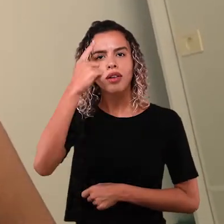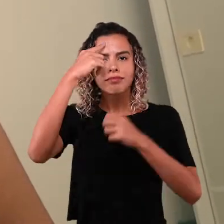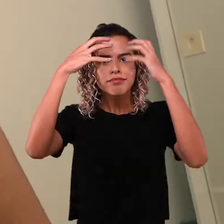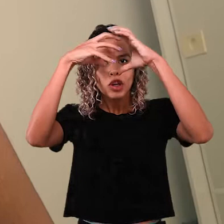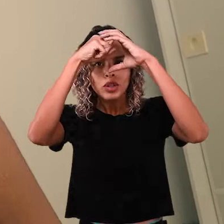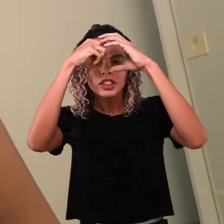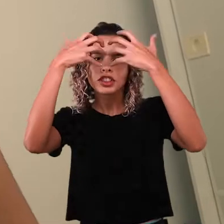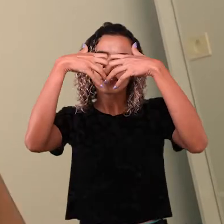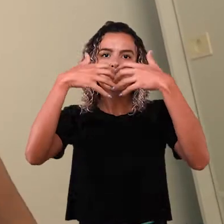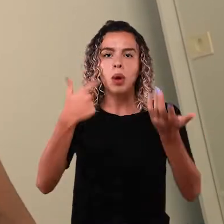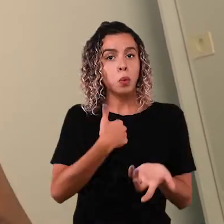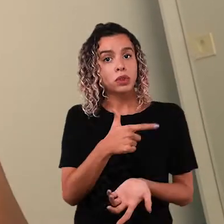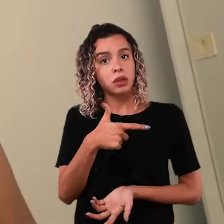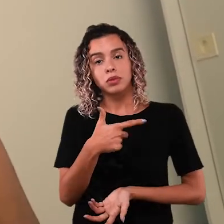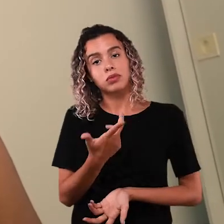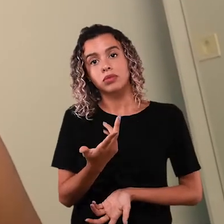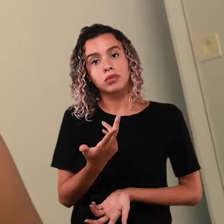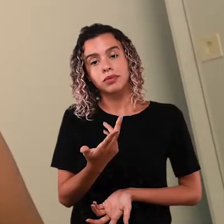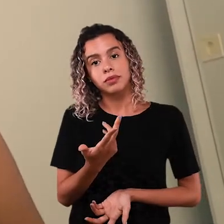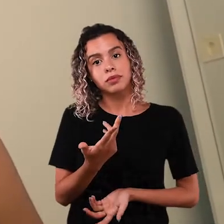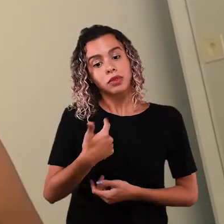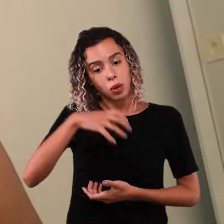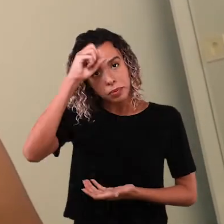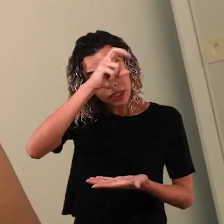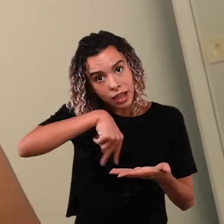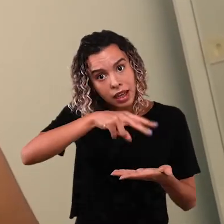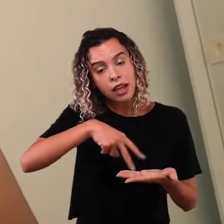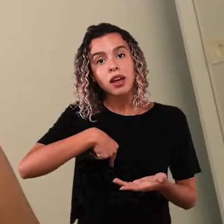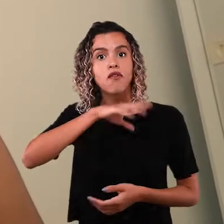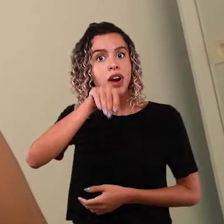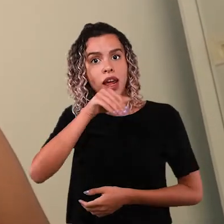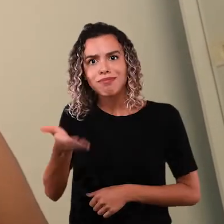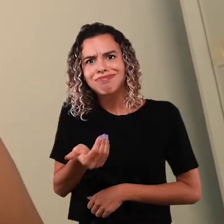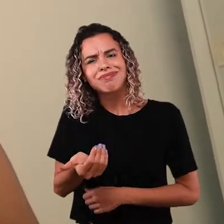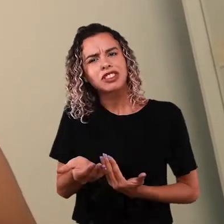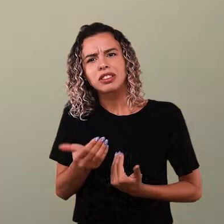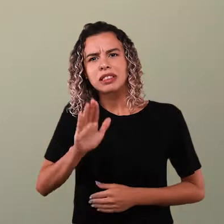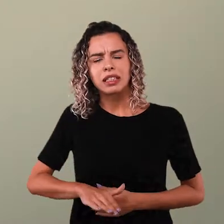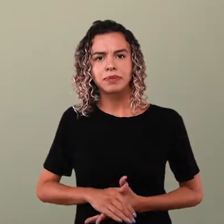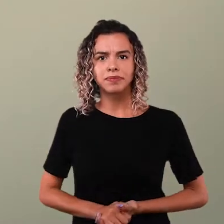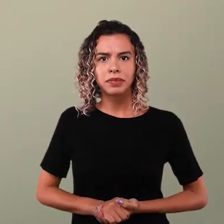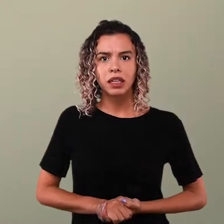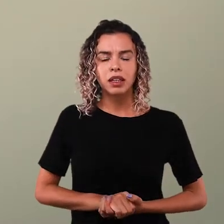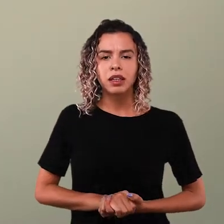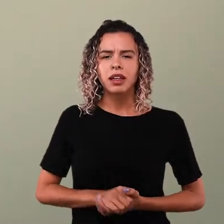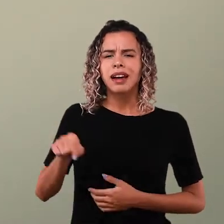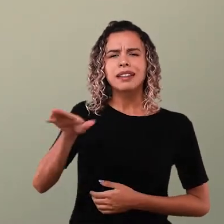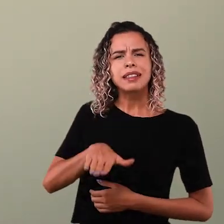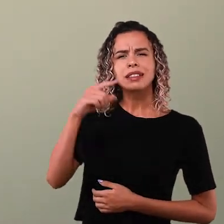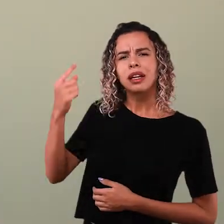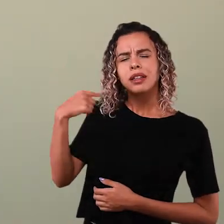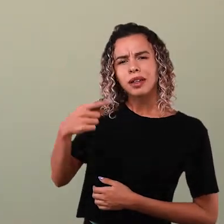déficit cognitivo, e eu não tinha isso. Eu aprendi a ler muito cedo, a falar muito cedo. Pedro. Essa criança